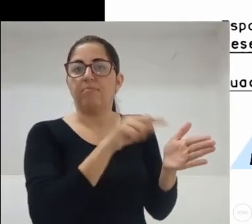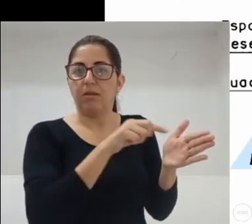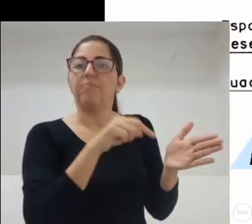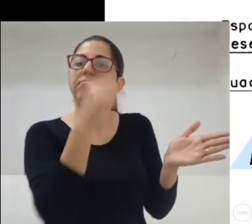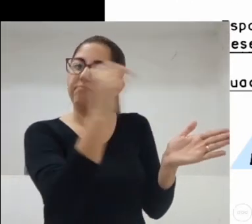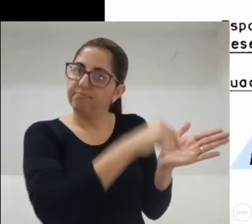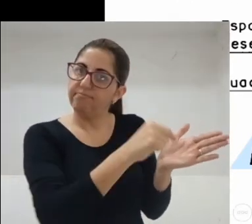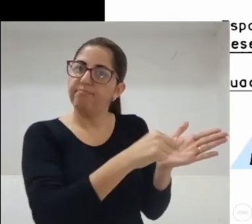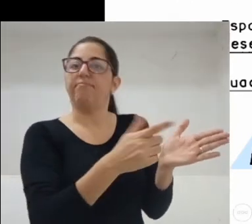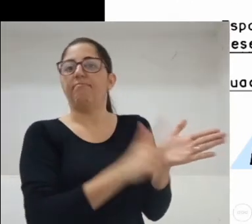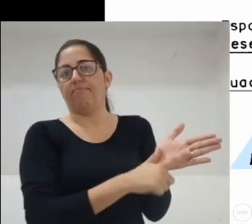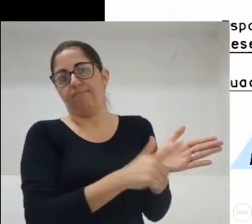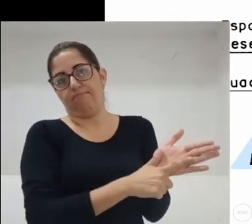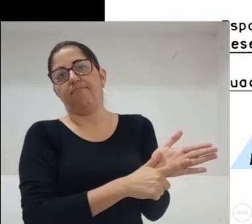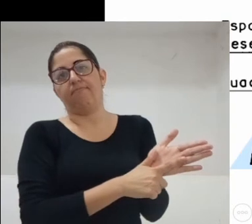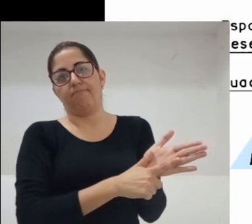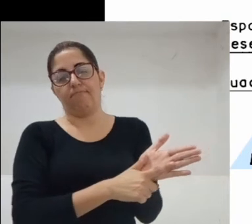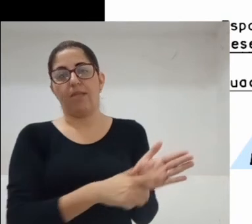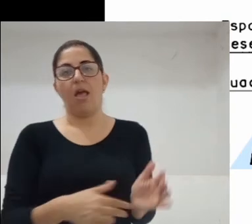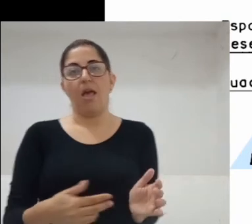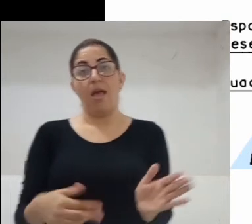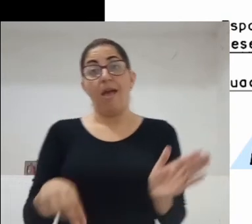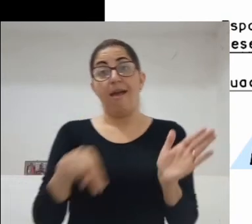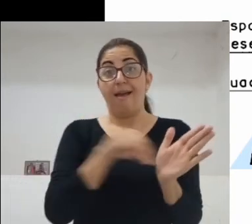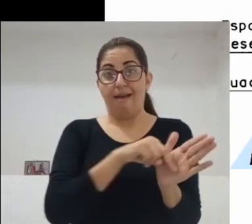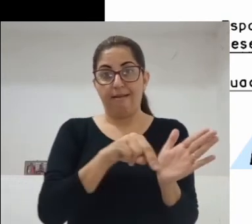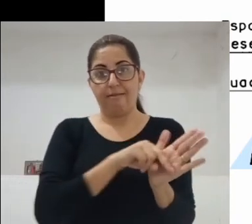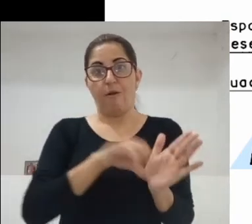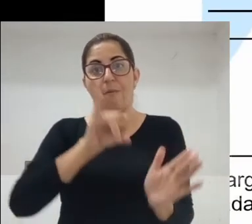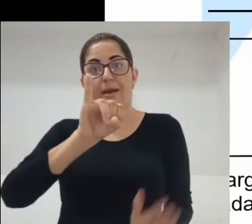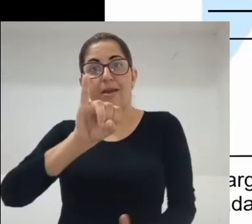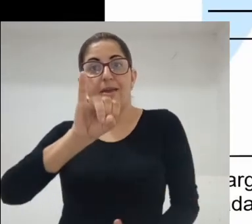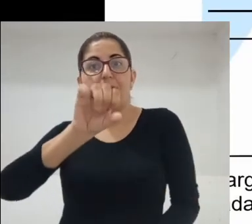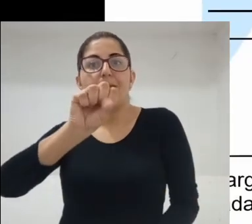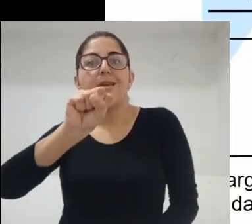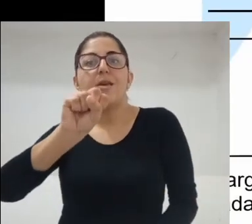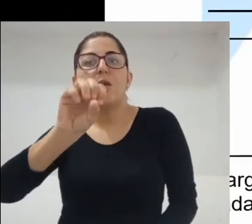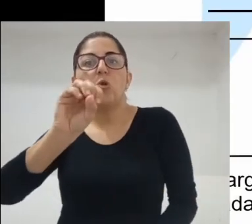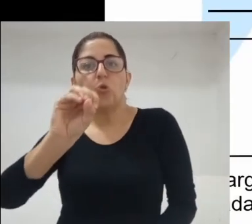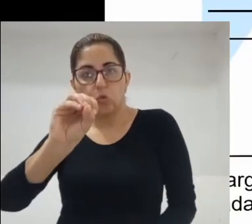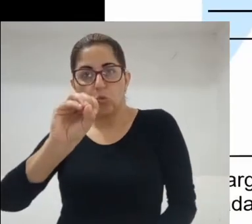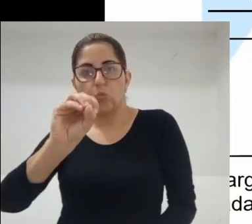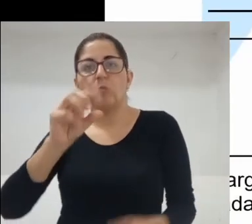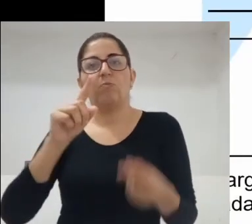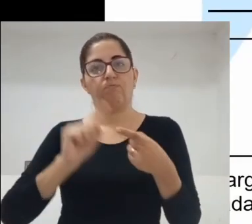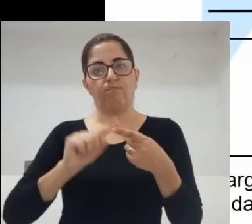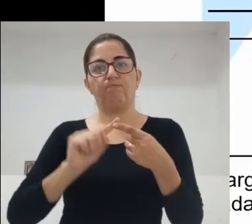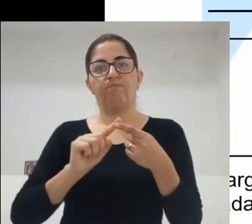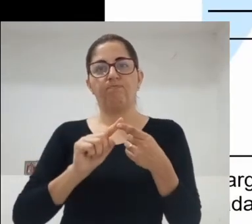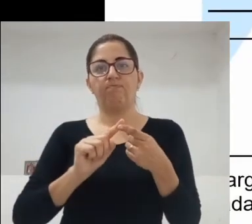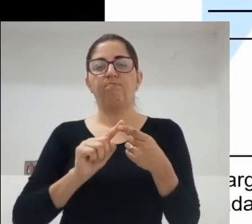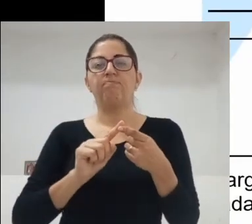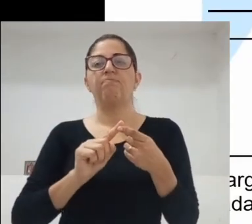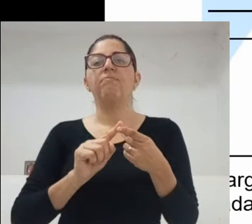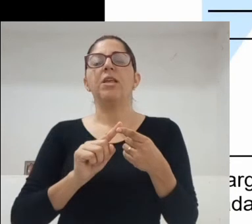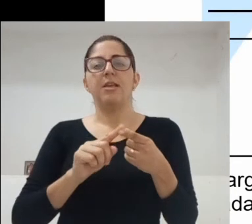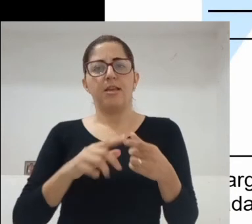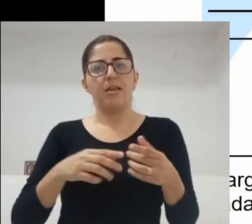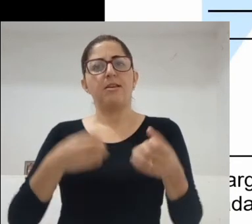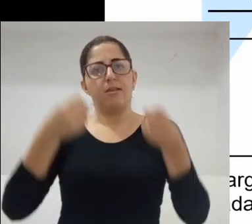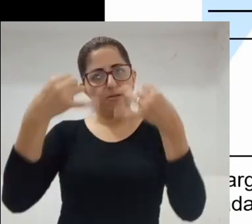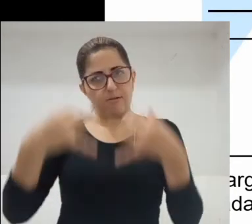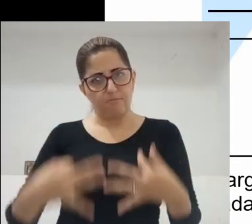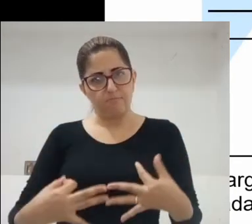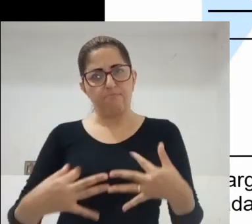esse quadro que vai ser limitado pelas margens que vão ser desenhadas nessa folha, né? A norma ISO